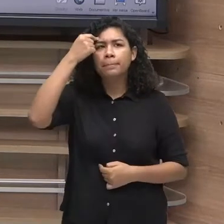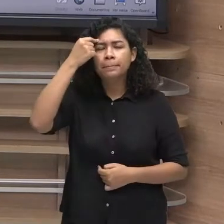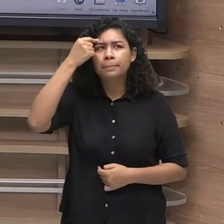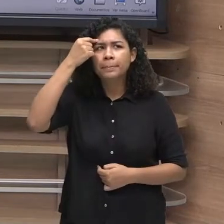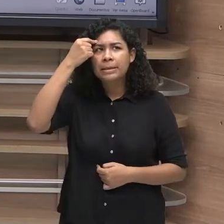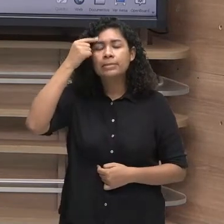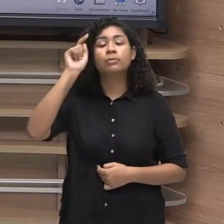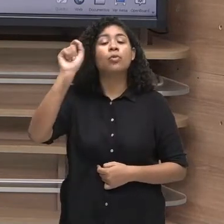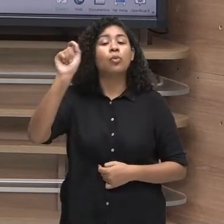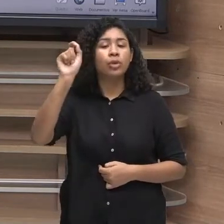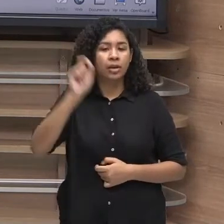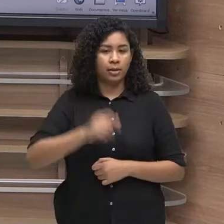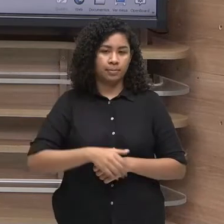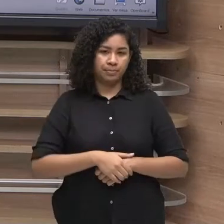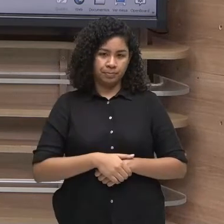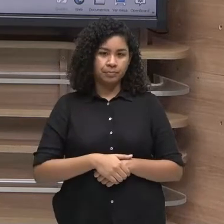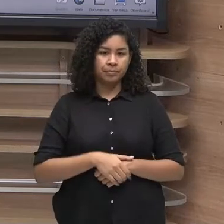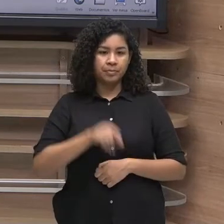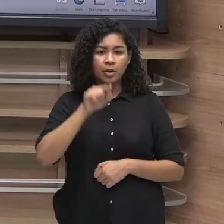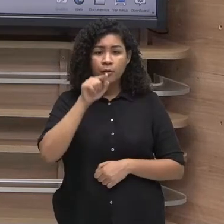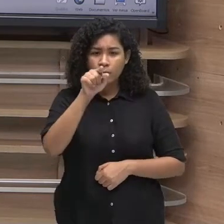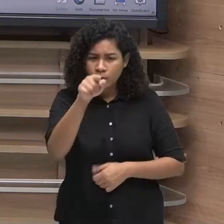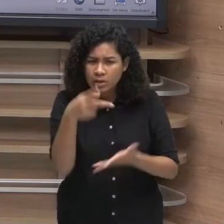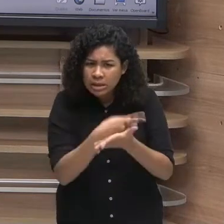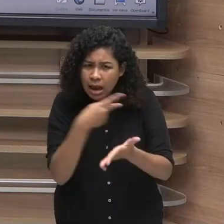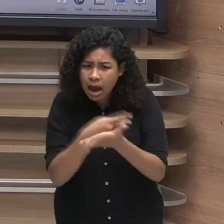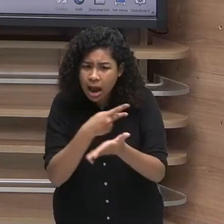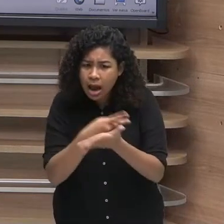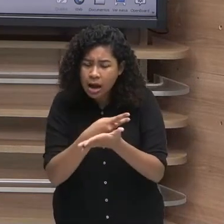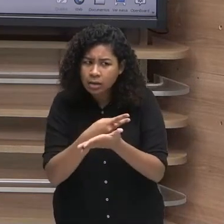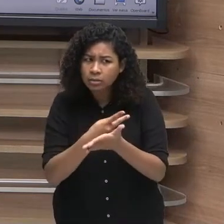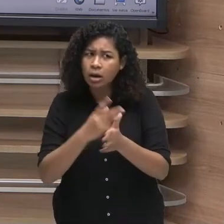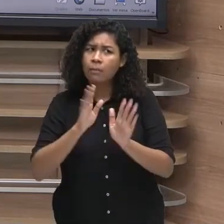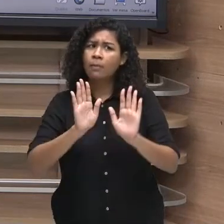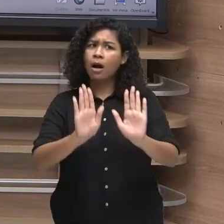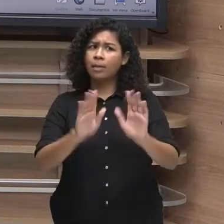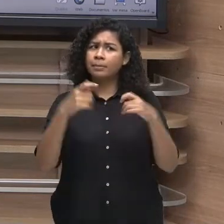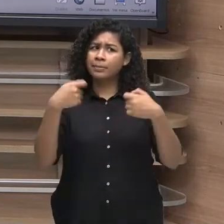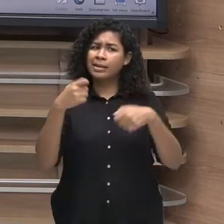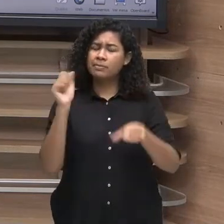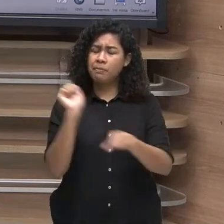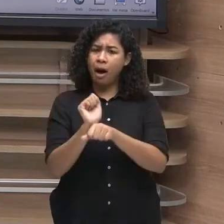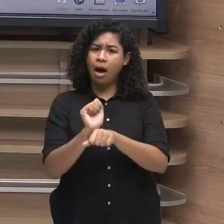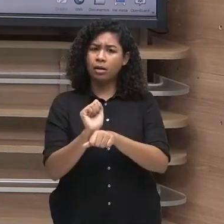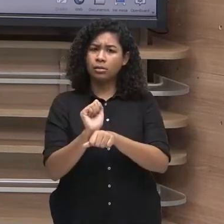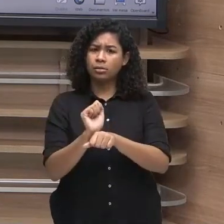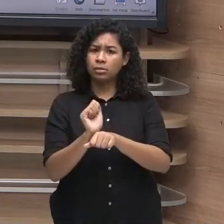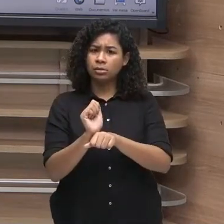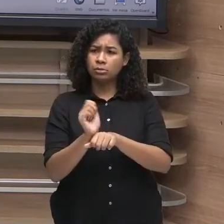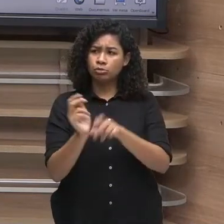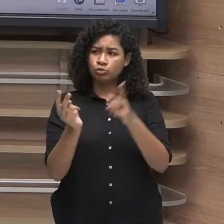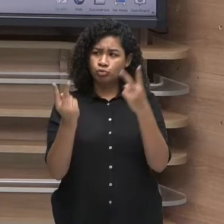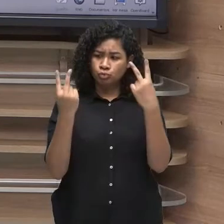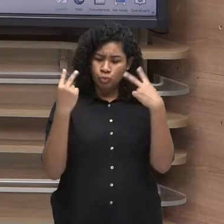mas precisa reolhar a tua vida, para fazer uma boa opção, para você